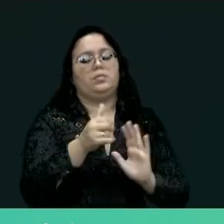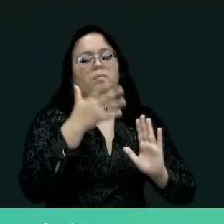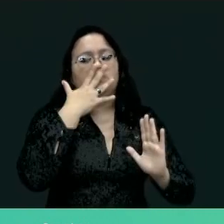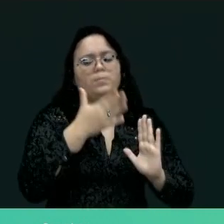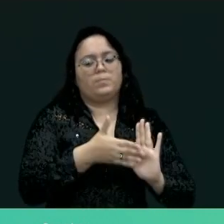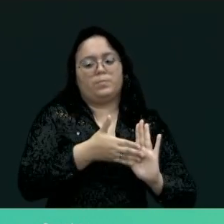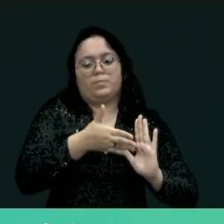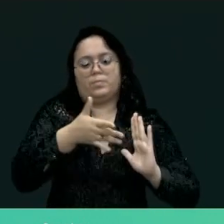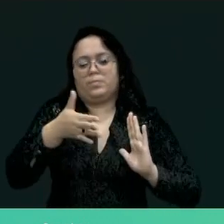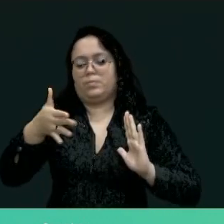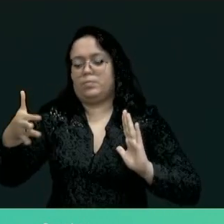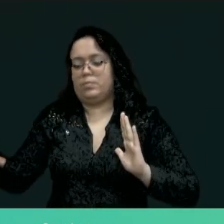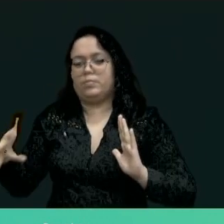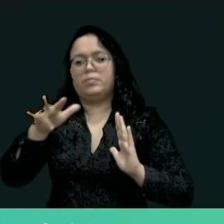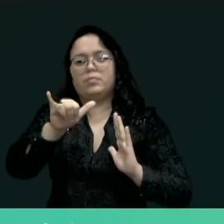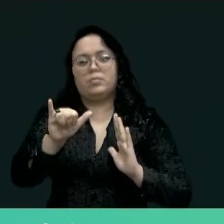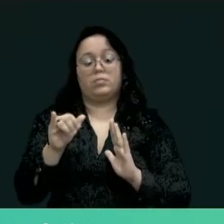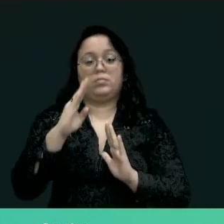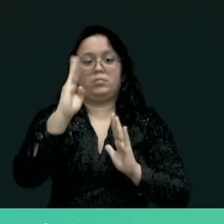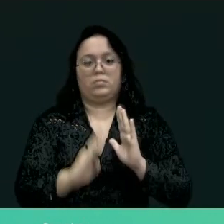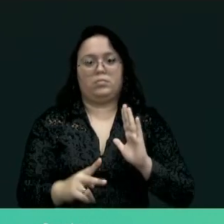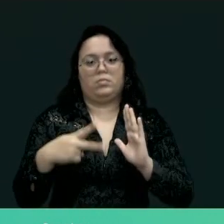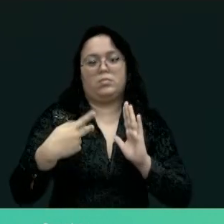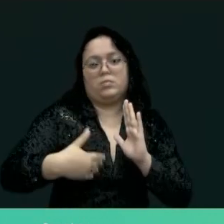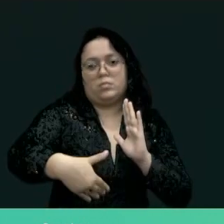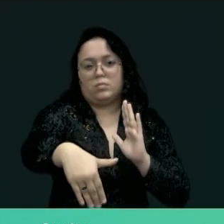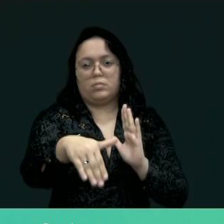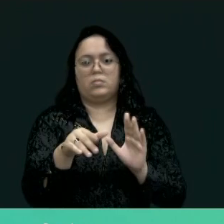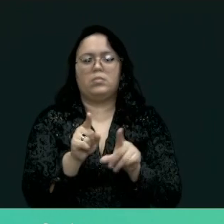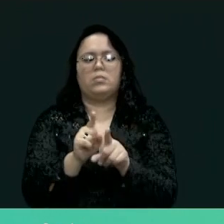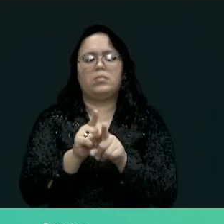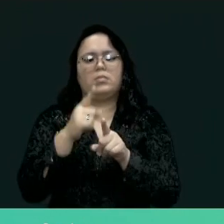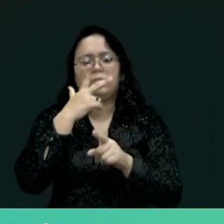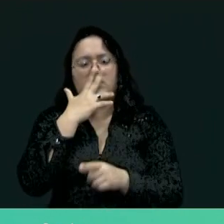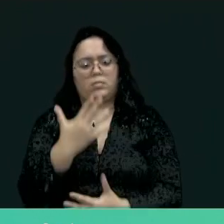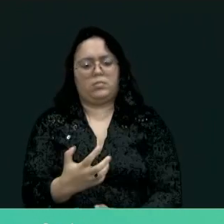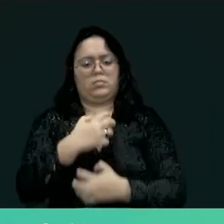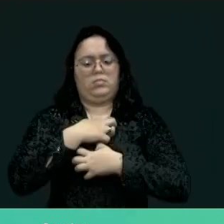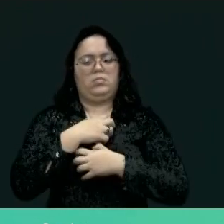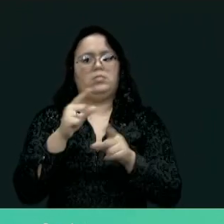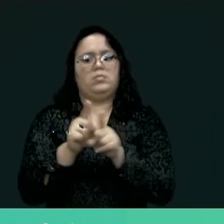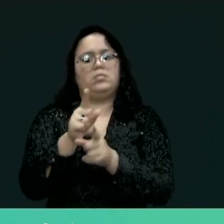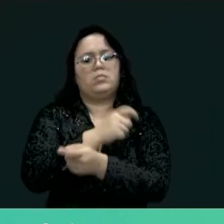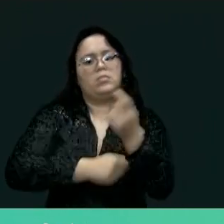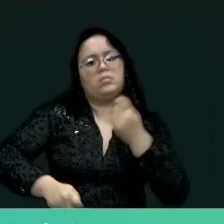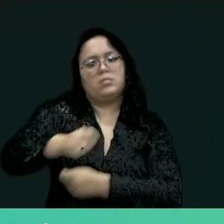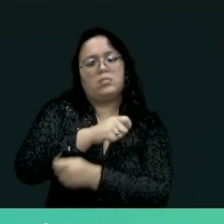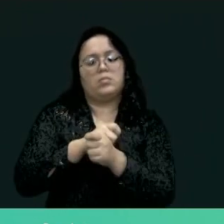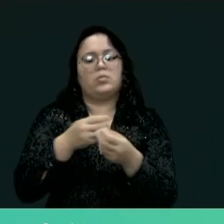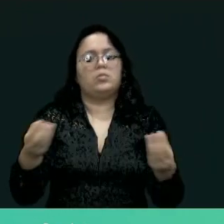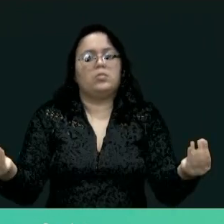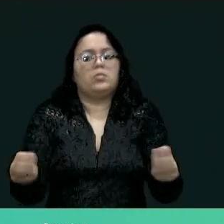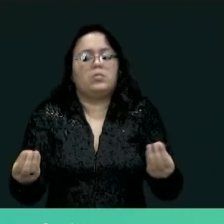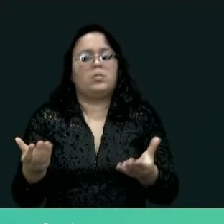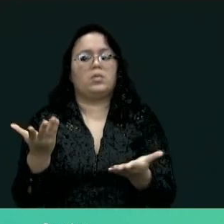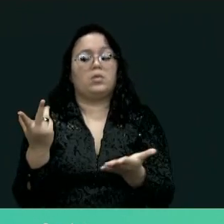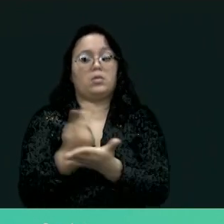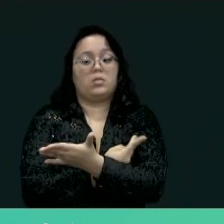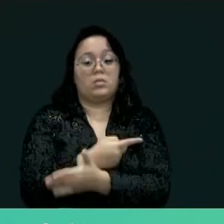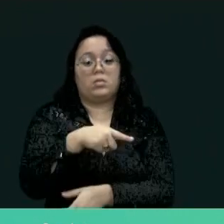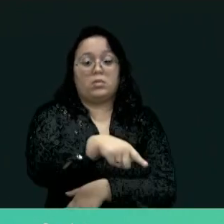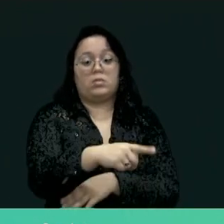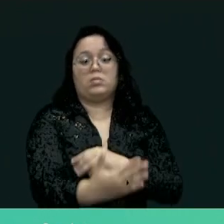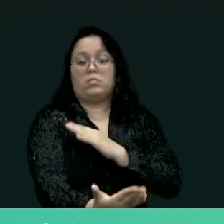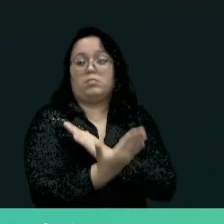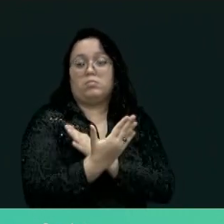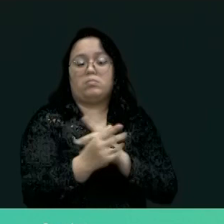de transformação energética para o Brasil, tendo em vista os impactos macroeconômicos, os efeitos multiplicadores que essa